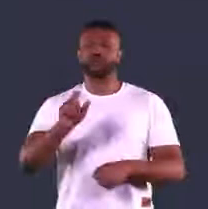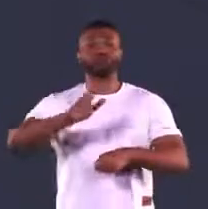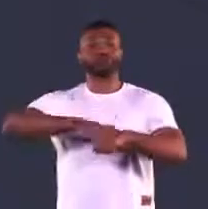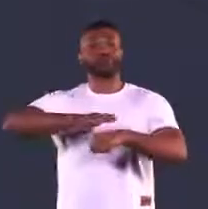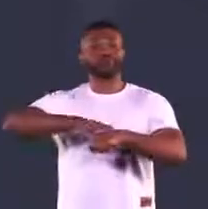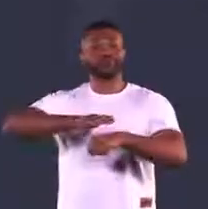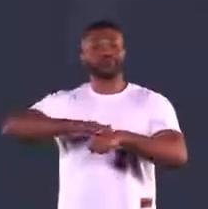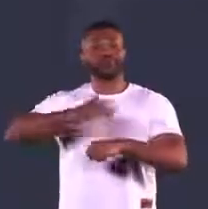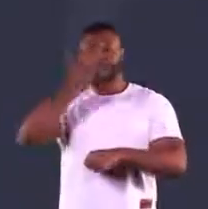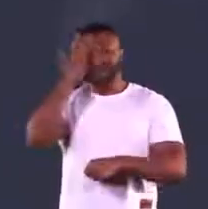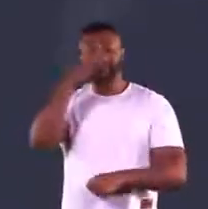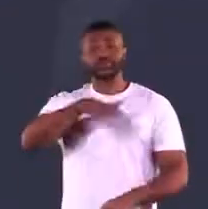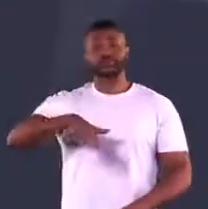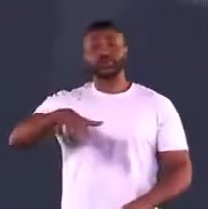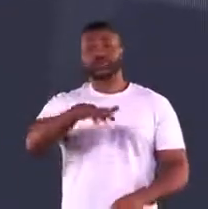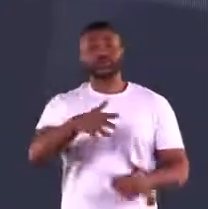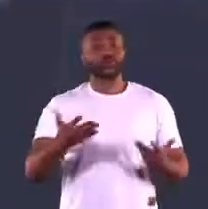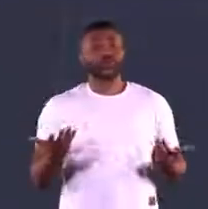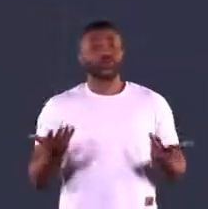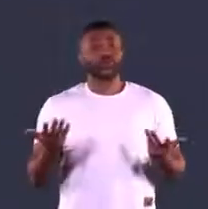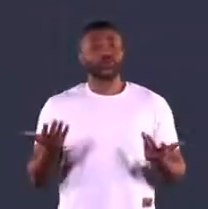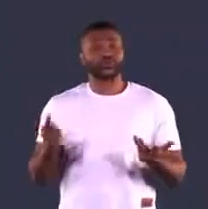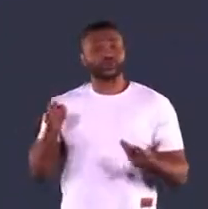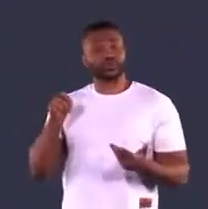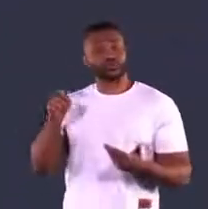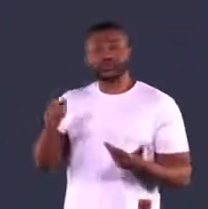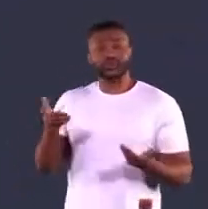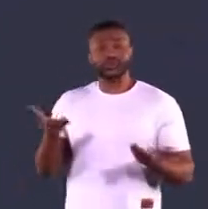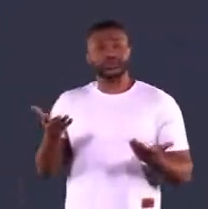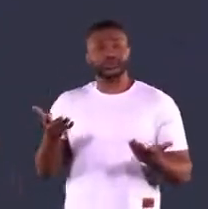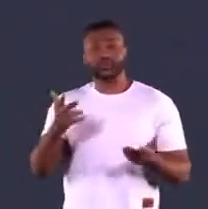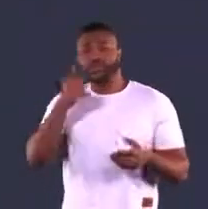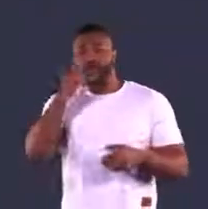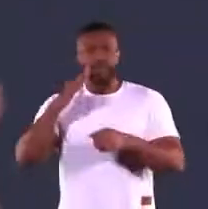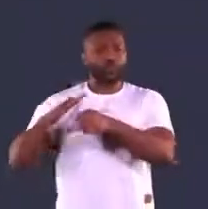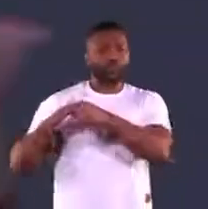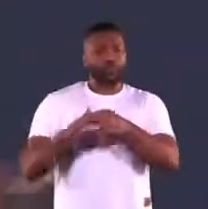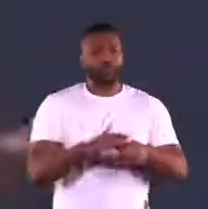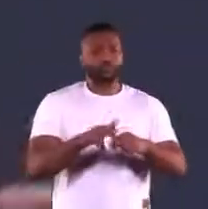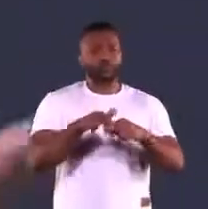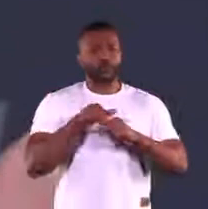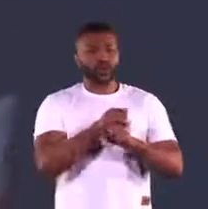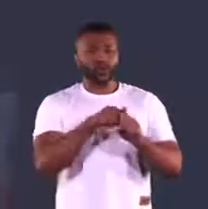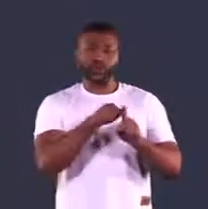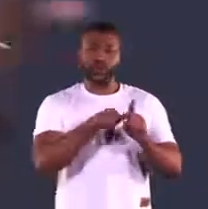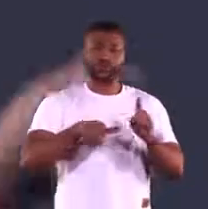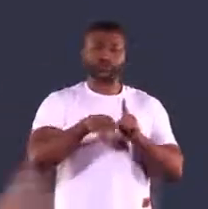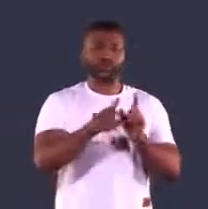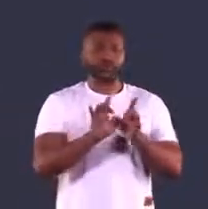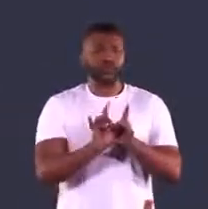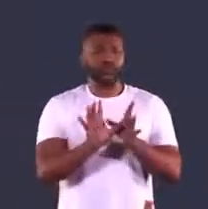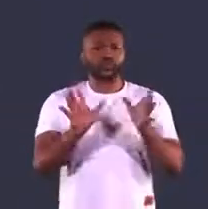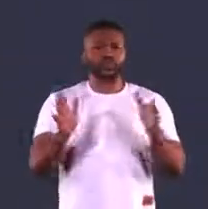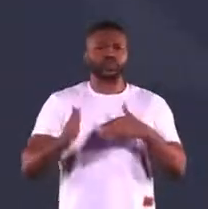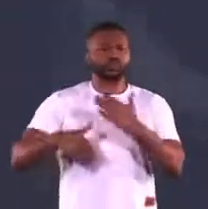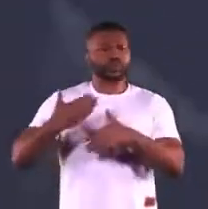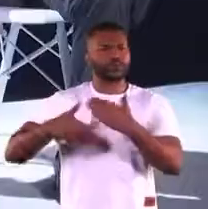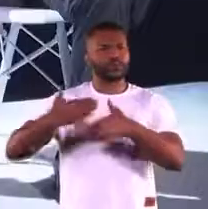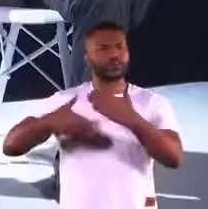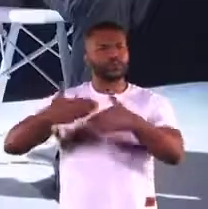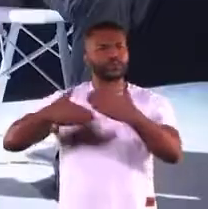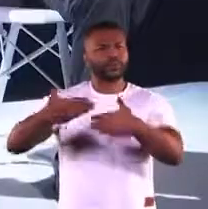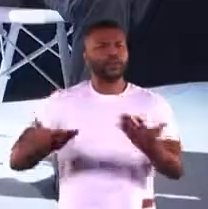fazer com essas pessoas que ainda estão sendo oprimidas pela sociedade, que não permite que elas avancem,